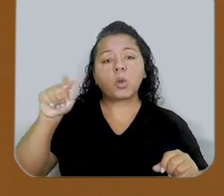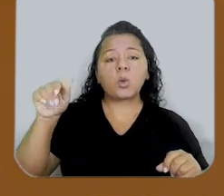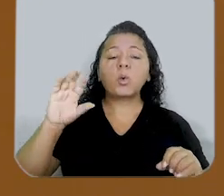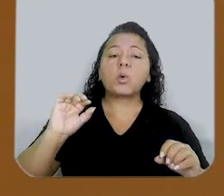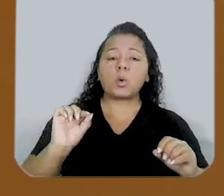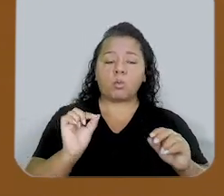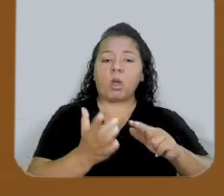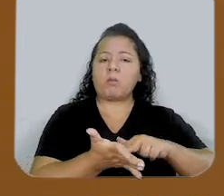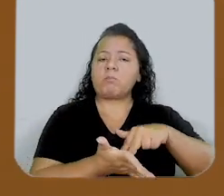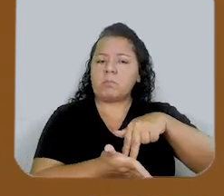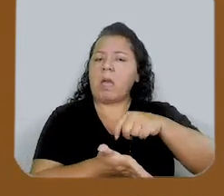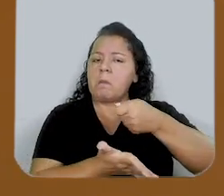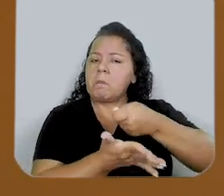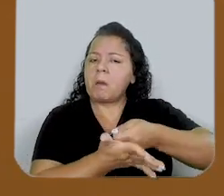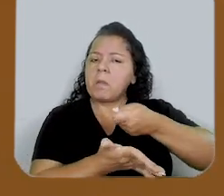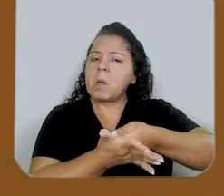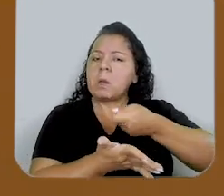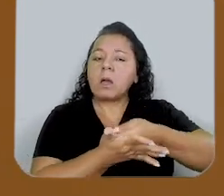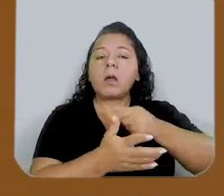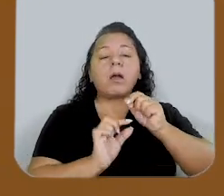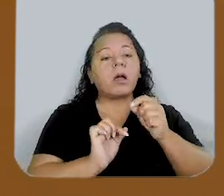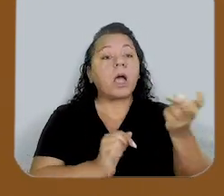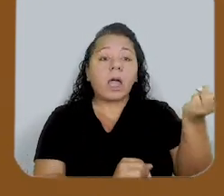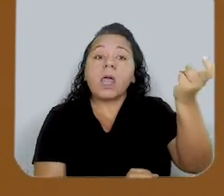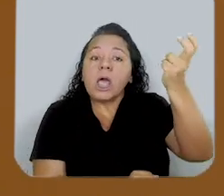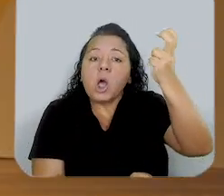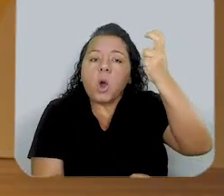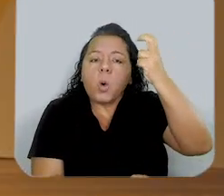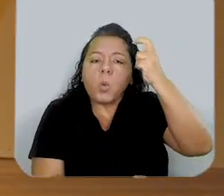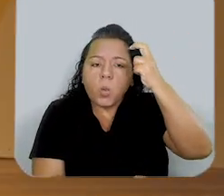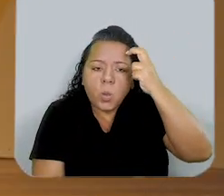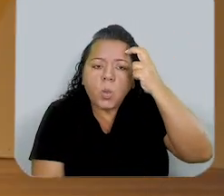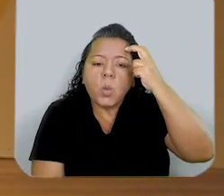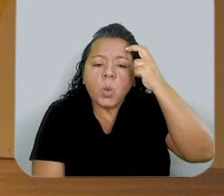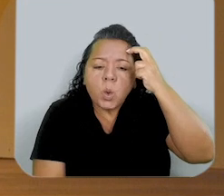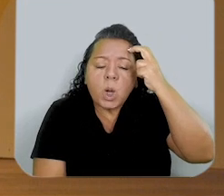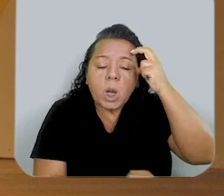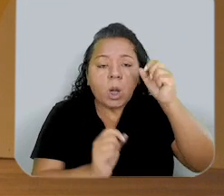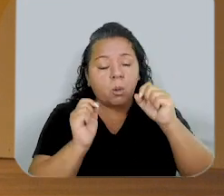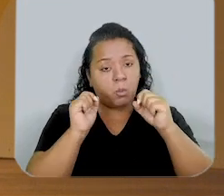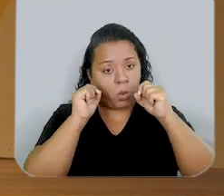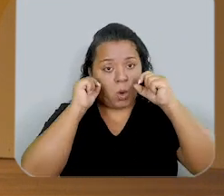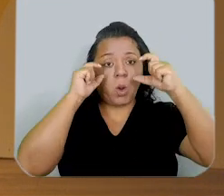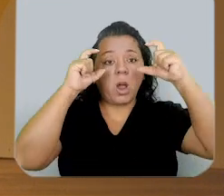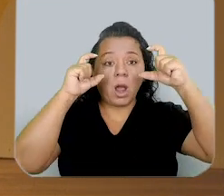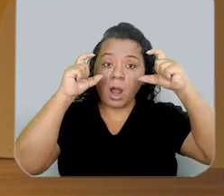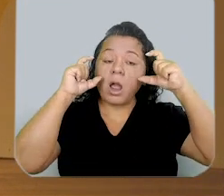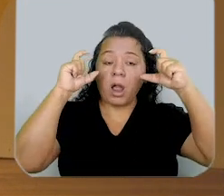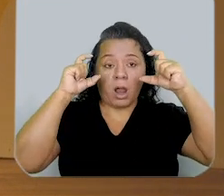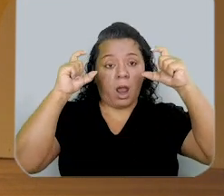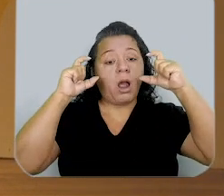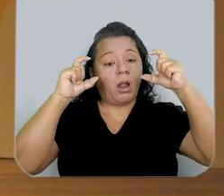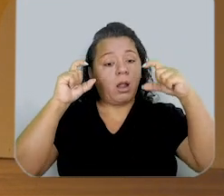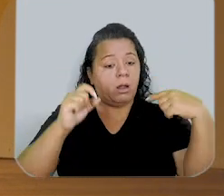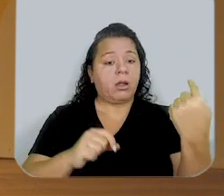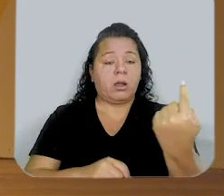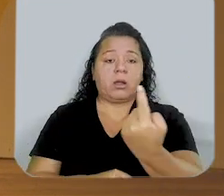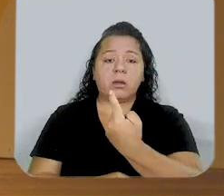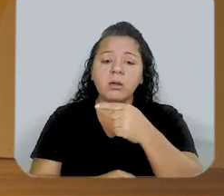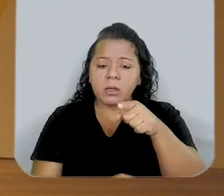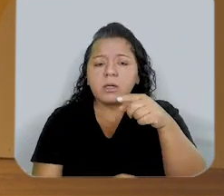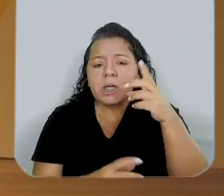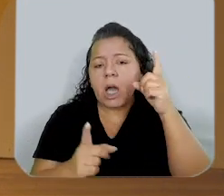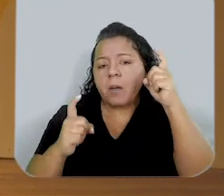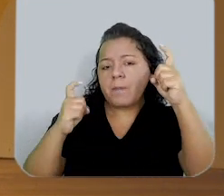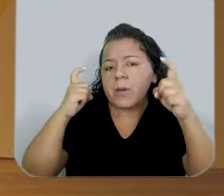de Manaus, ela traz essa cultura. É um alerta para a gente, né, Gustavo? Você fica preocupado com a relação